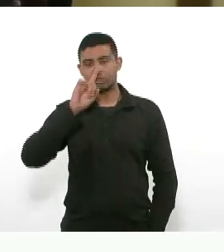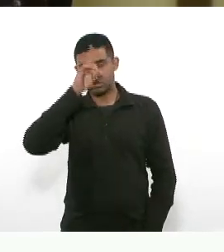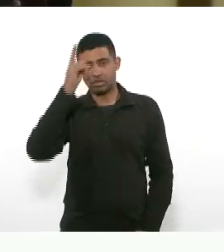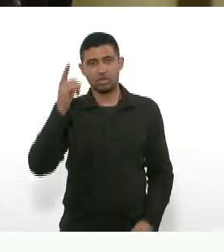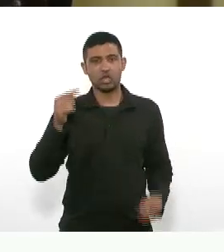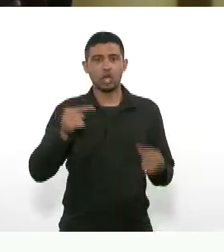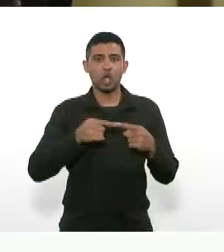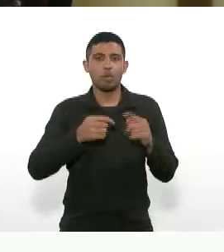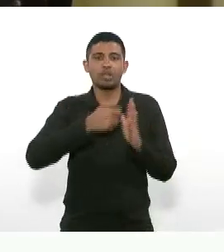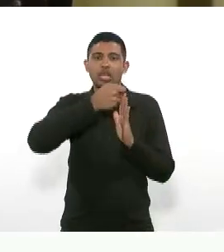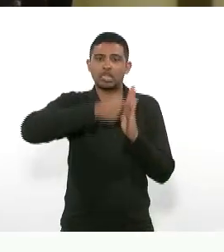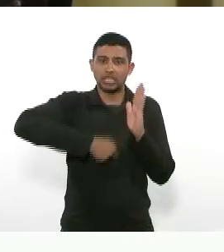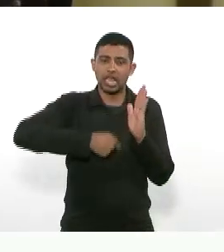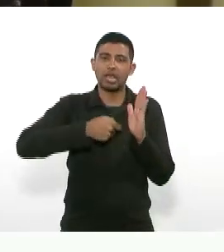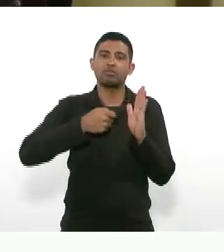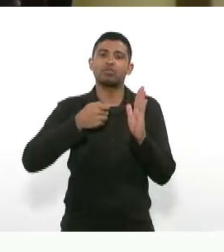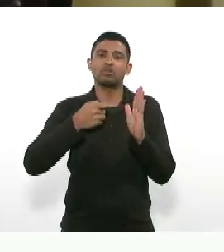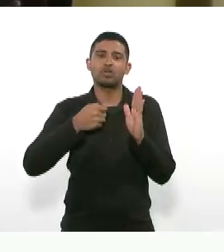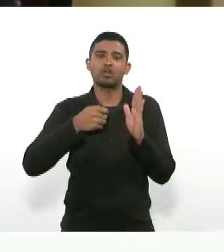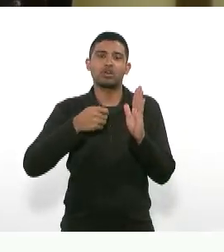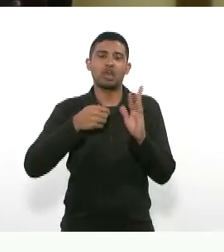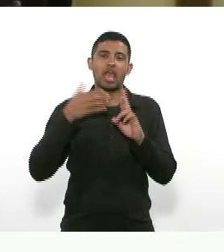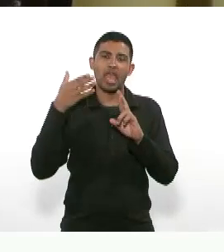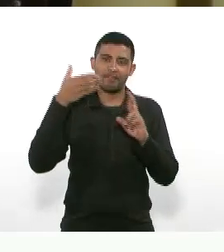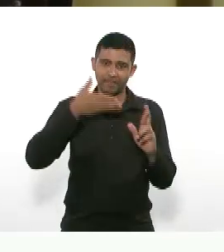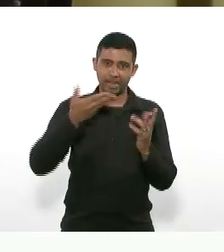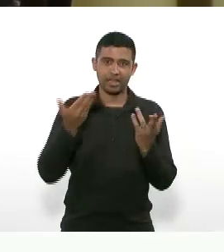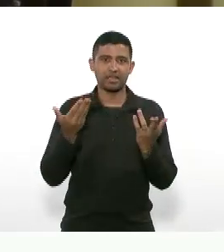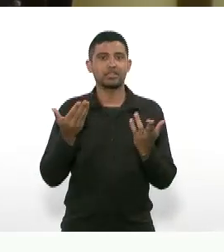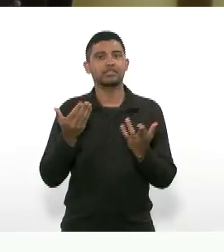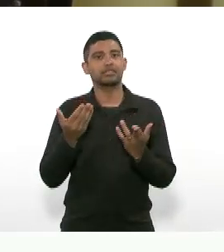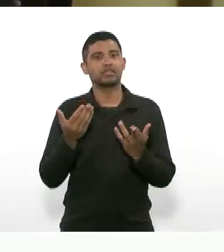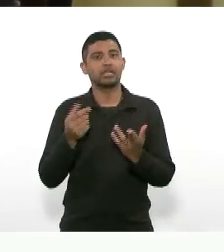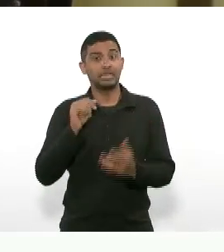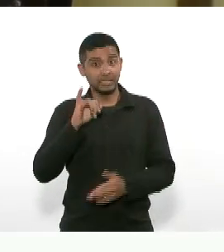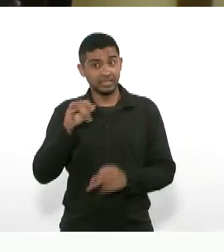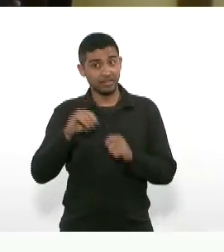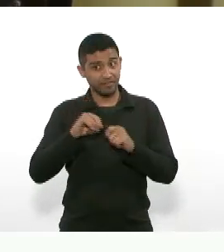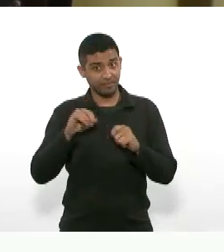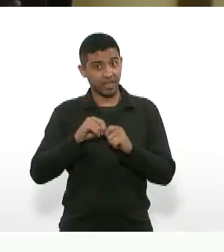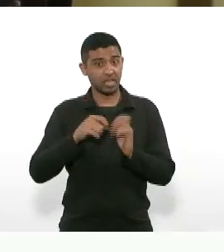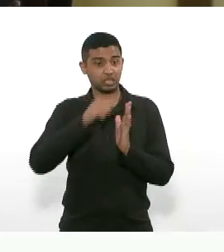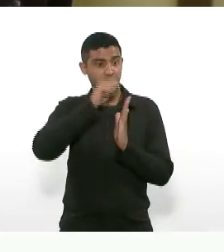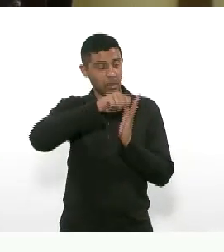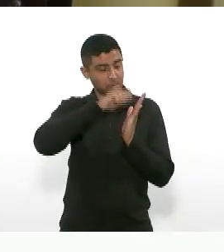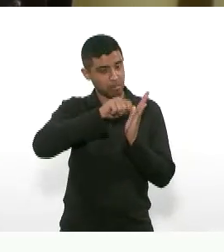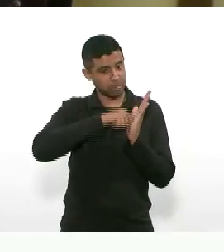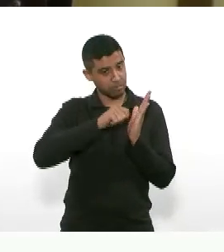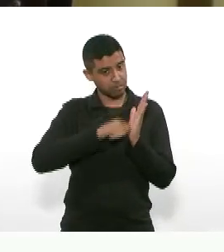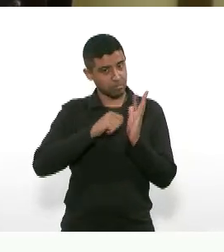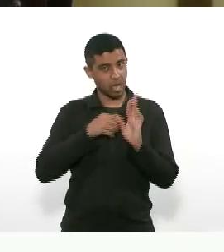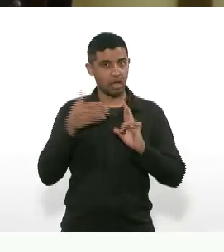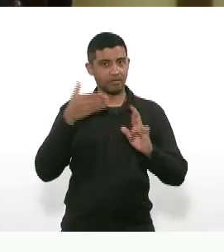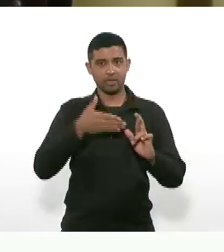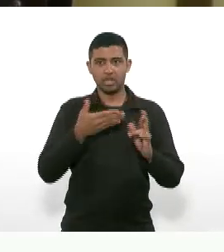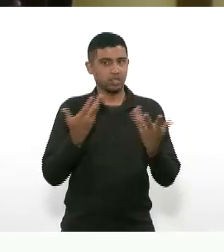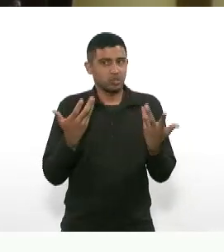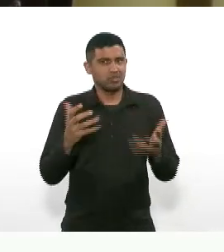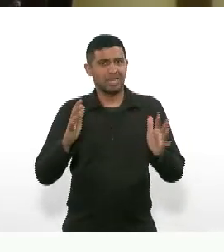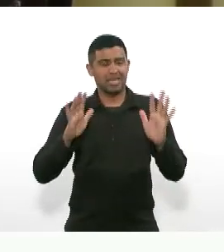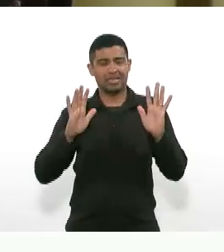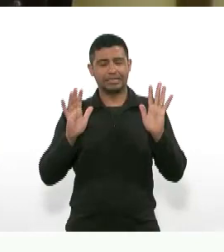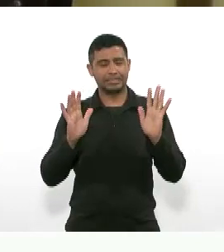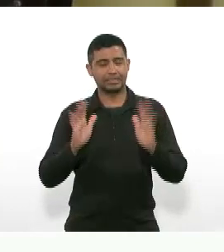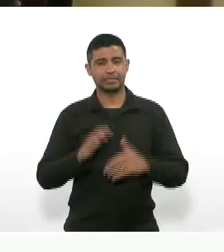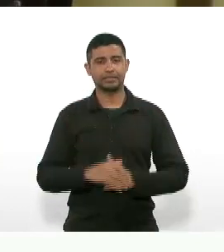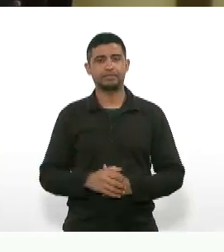de referência. Quem já fez um termo de referência, nunca mais na vida quer fazer outro termo de referência, quer tudo menos um termo de referência. E